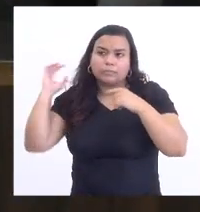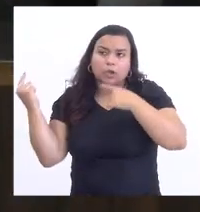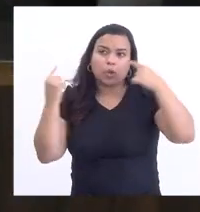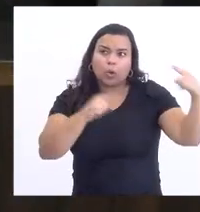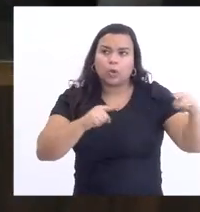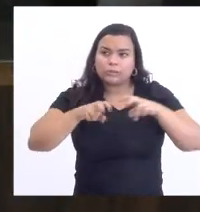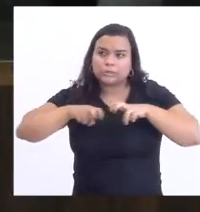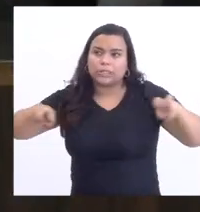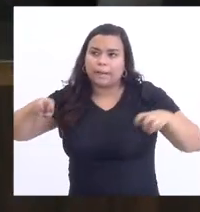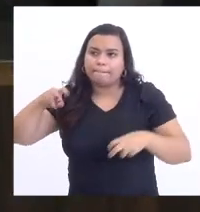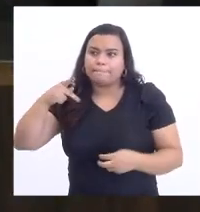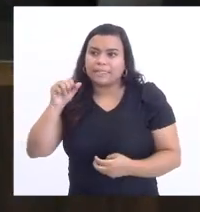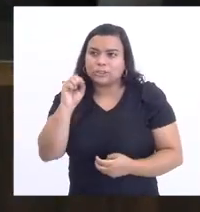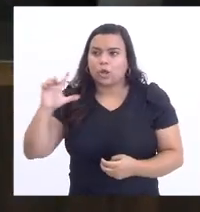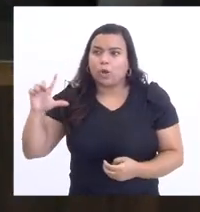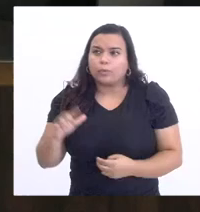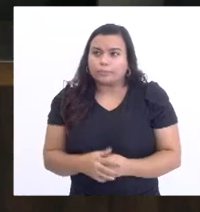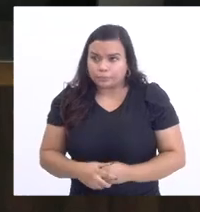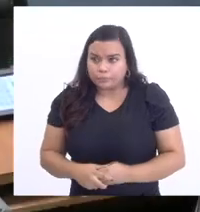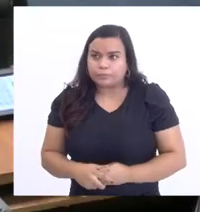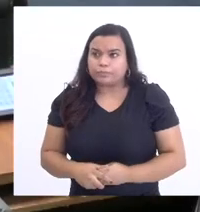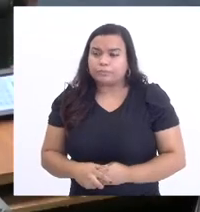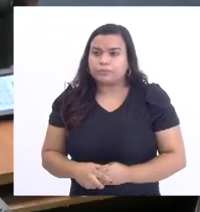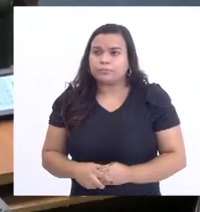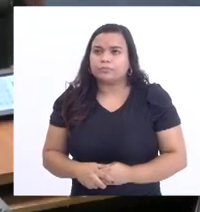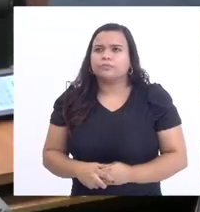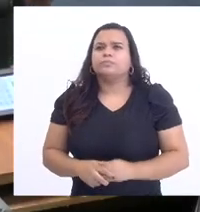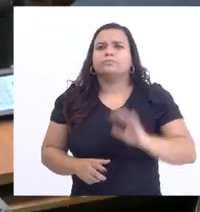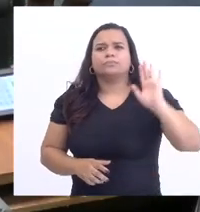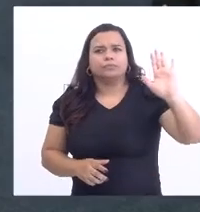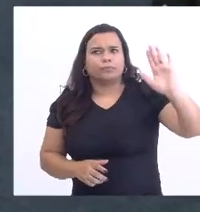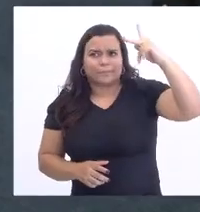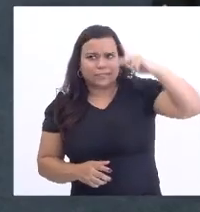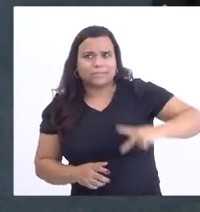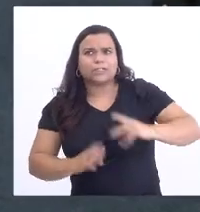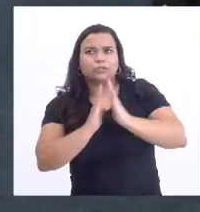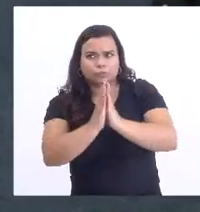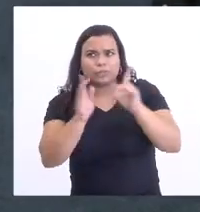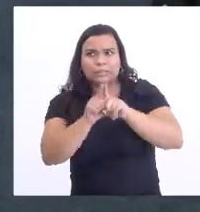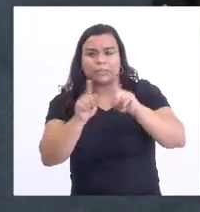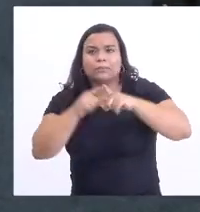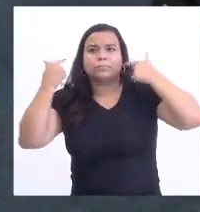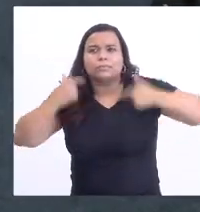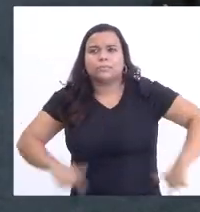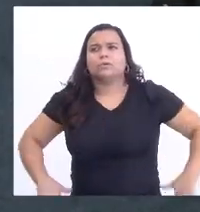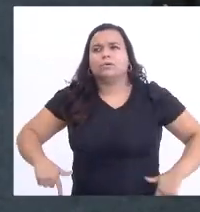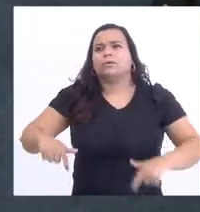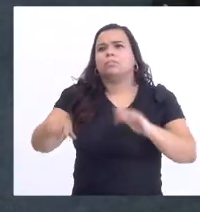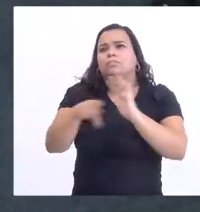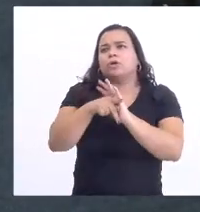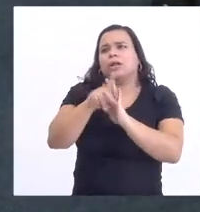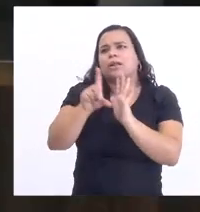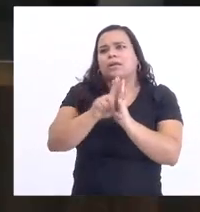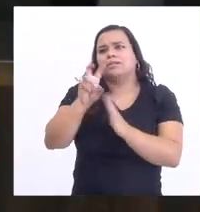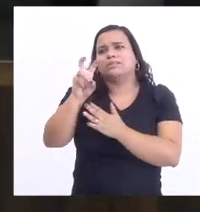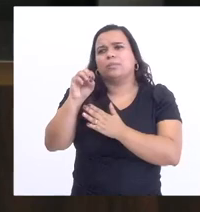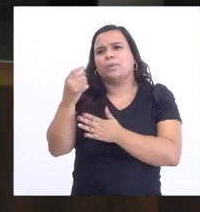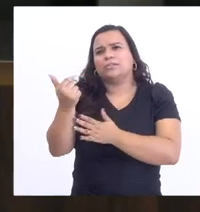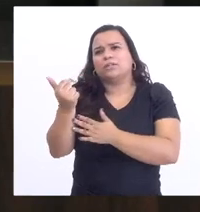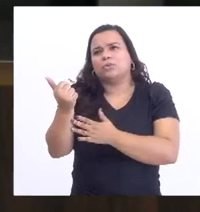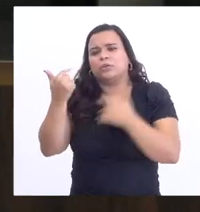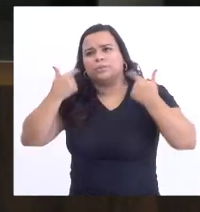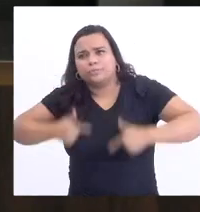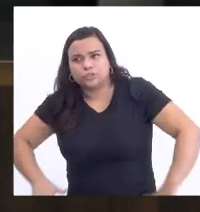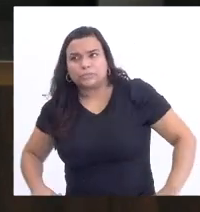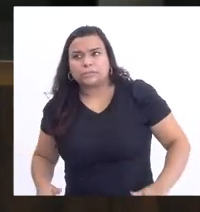PSOL. Obrigada. Senhor presidente, por gentileza, registrar também a minha abstenção no projeto de lei 5012, por favor. 5012,